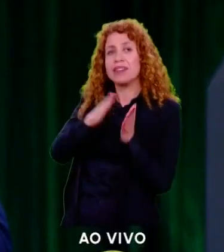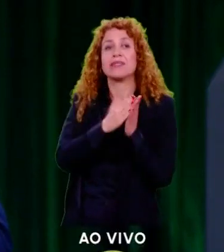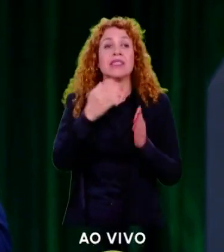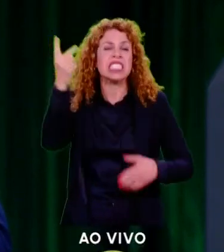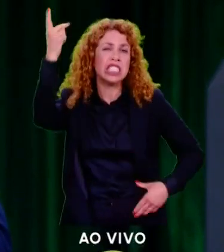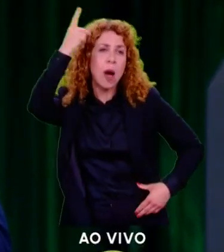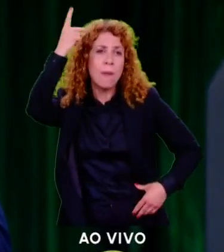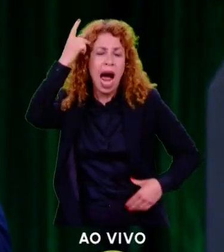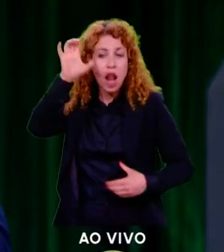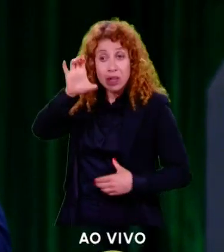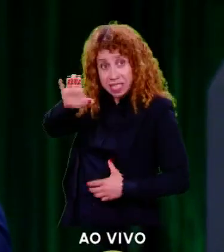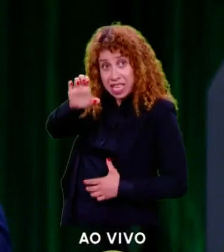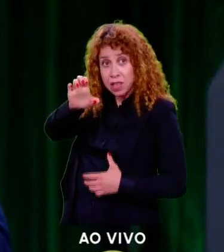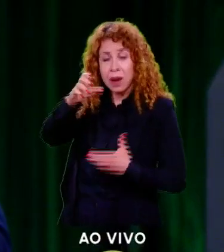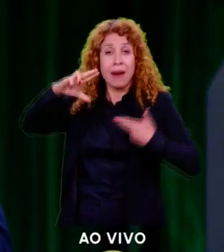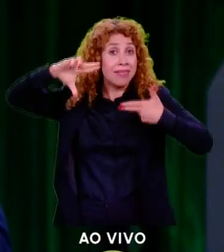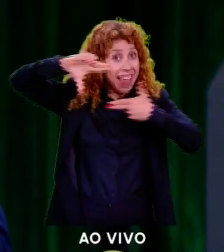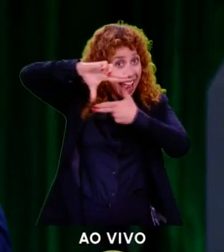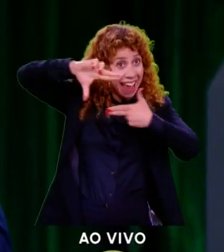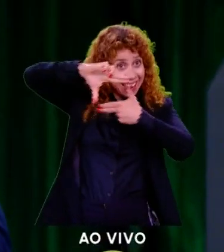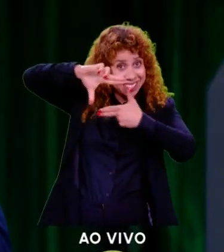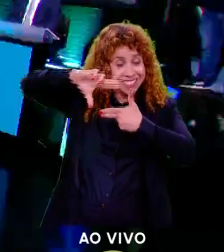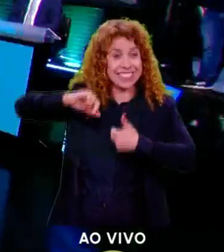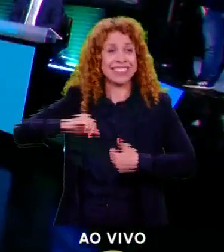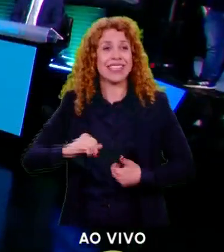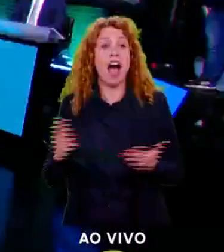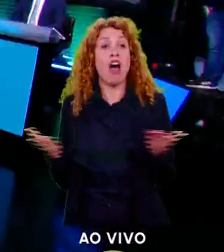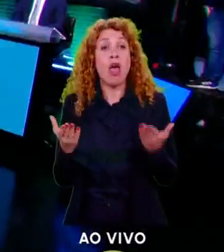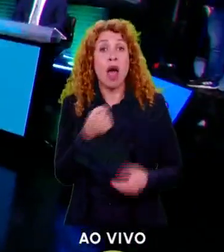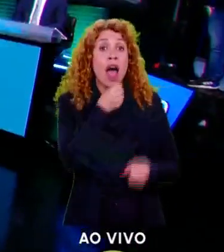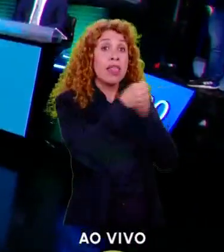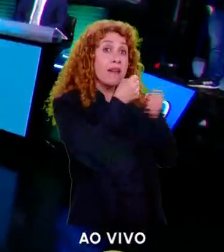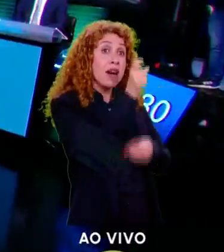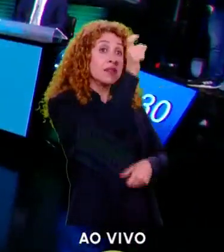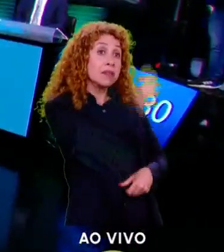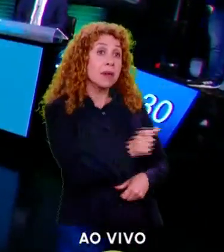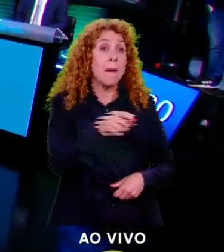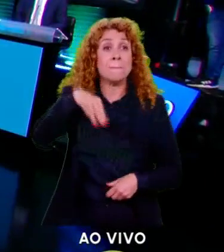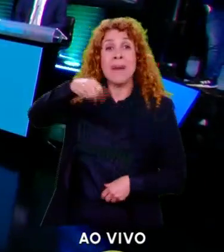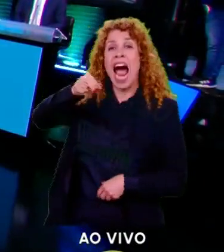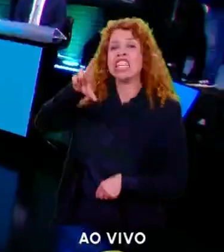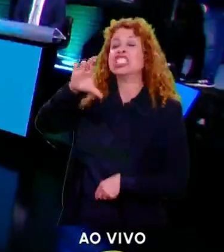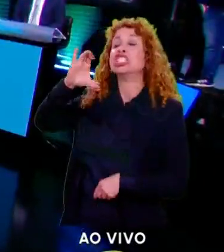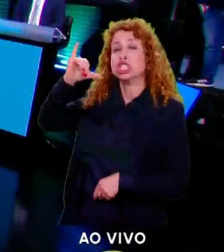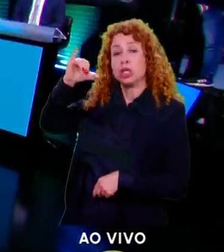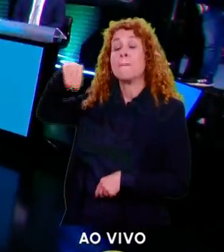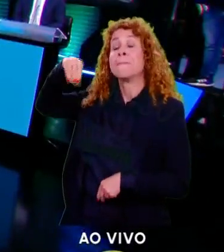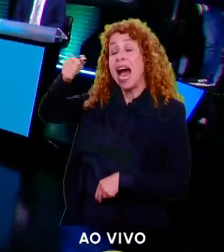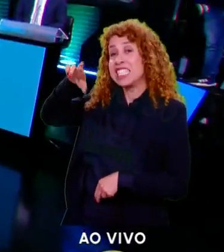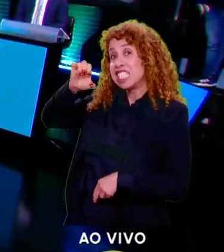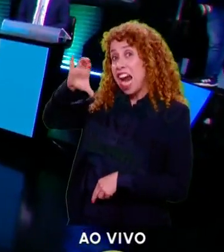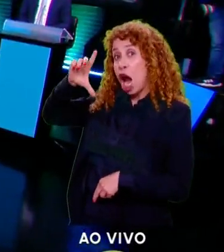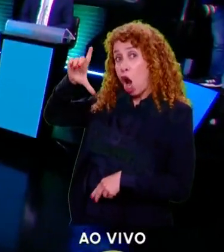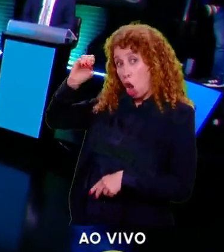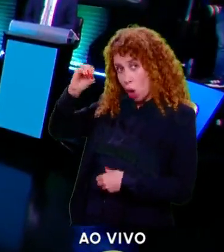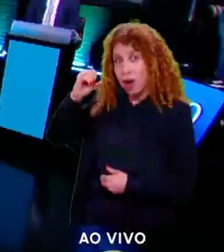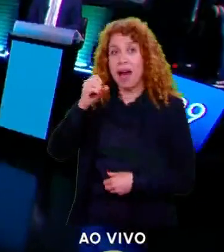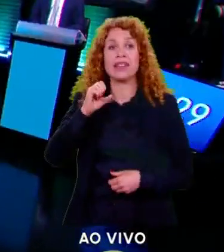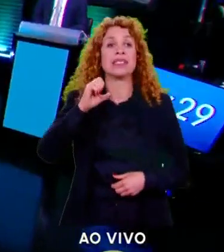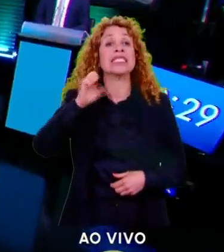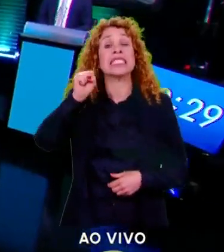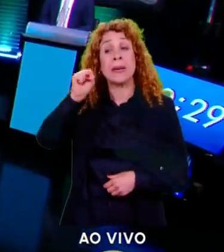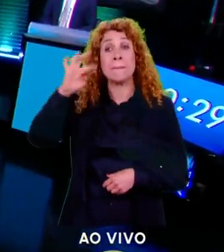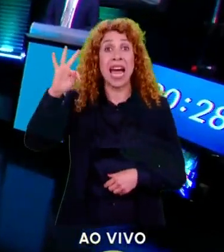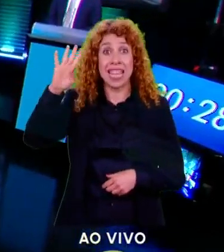começamos este bloco com jornalista Marcelo Torres do SBT Boa noite Marcelo a sua pergunta Boa noite Nascimento Boa noite